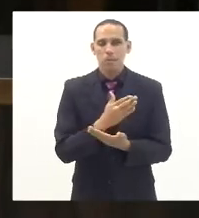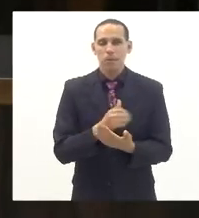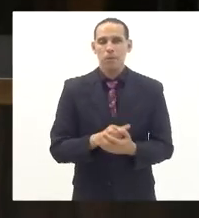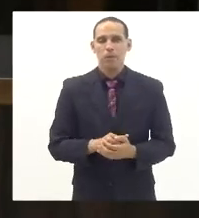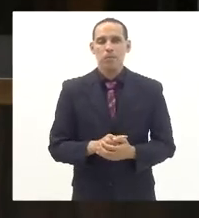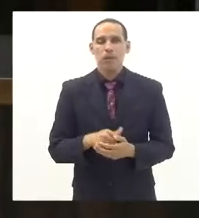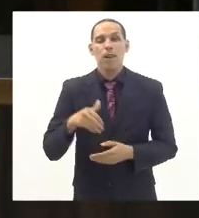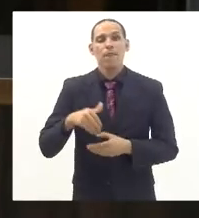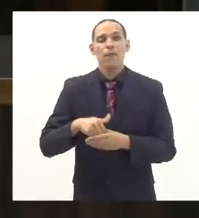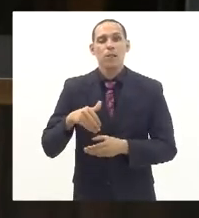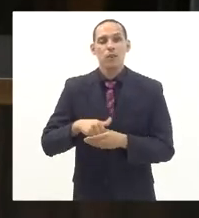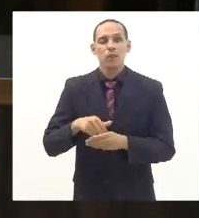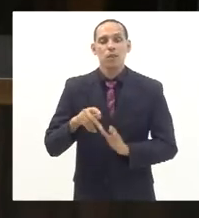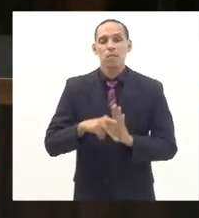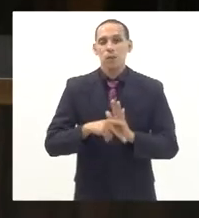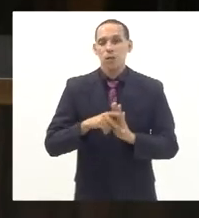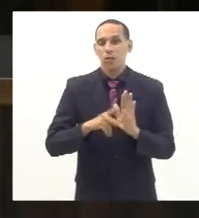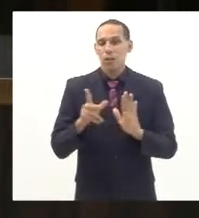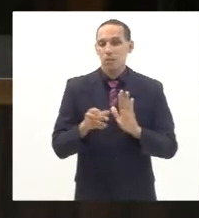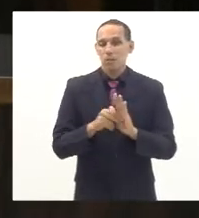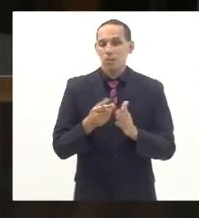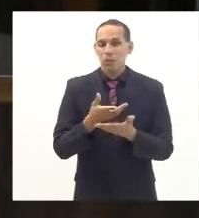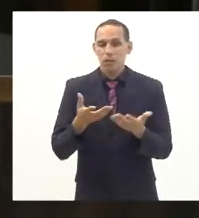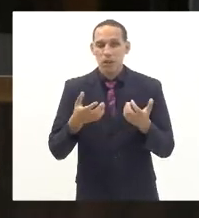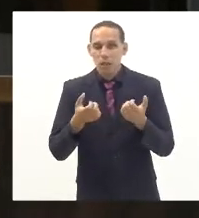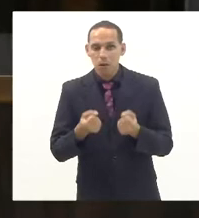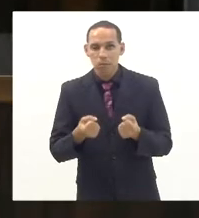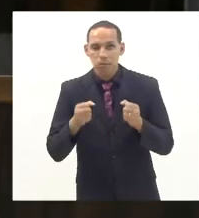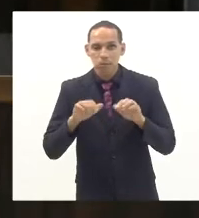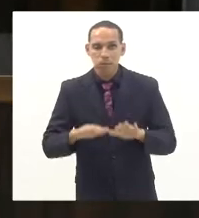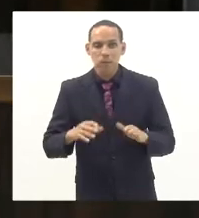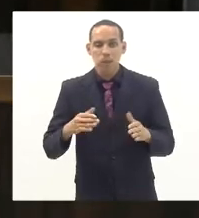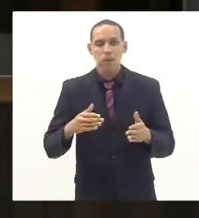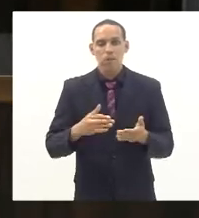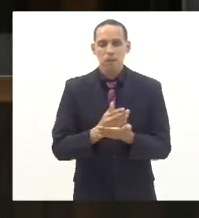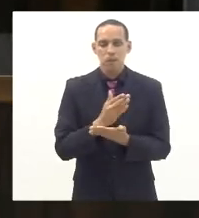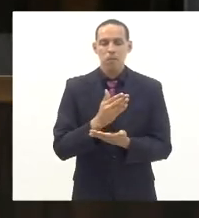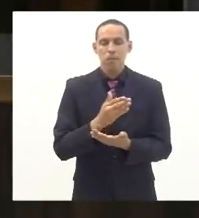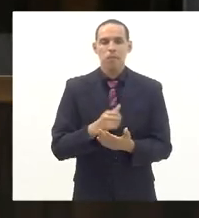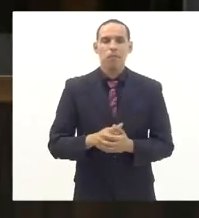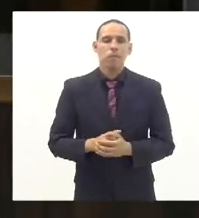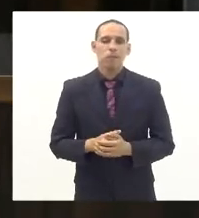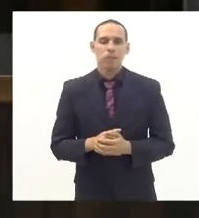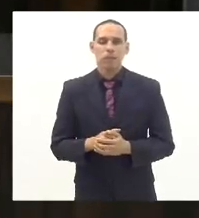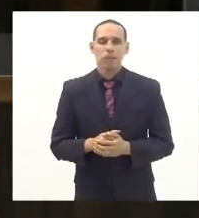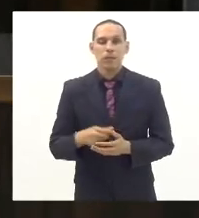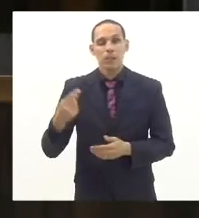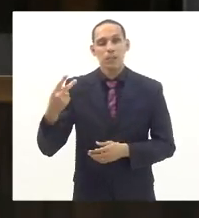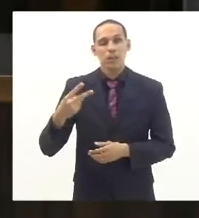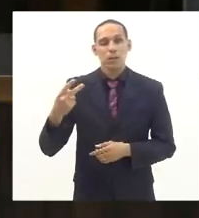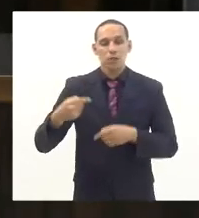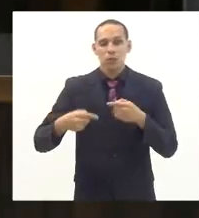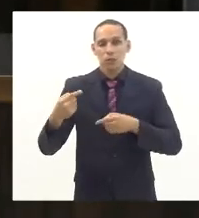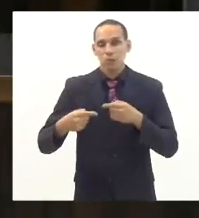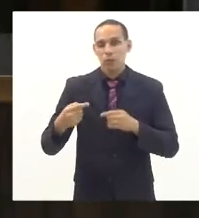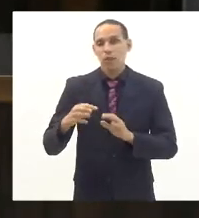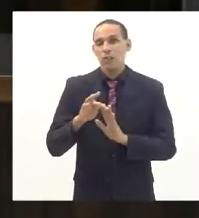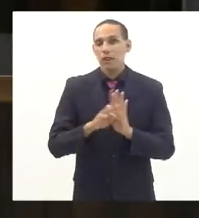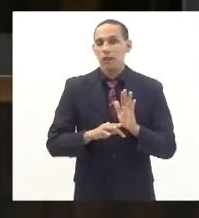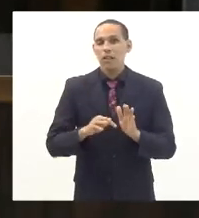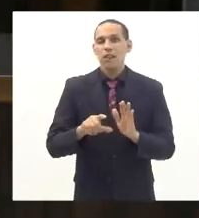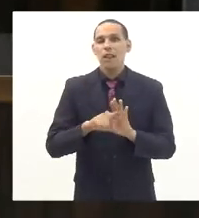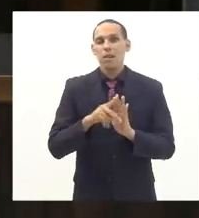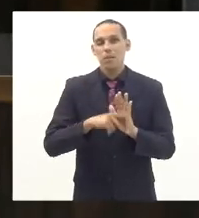em votação projeto assim emendados seus que aprovam permaneçam Como estão aprovado vai autógrafo em segunda discussão redação do vencido